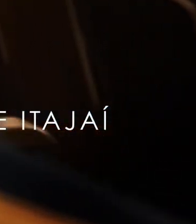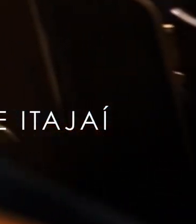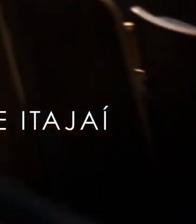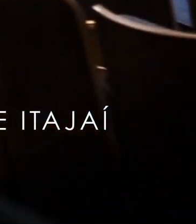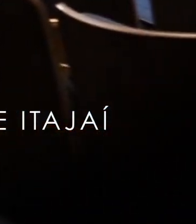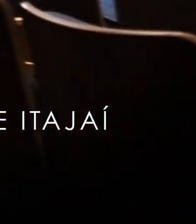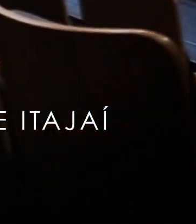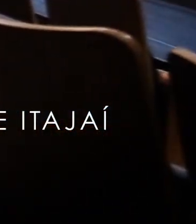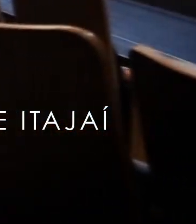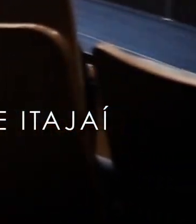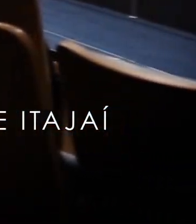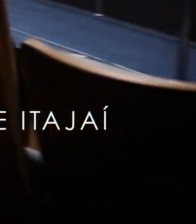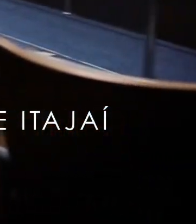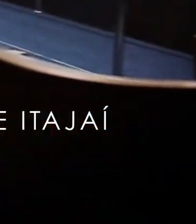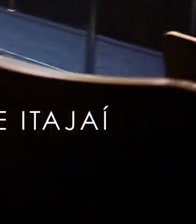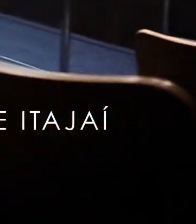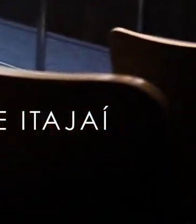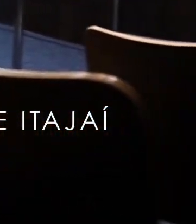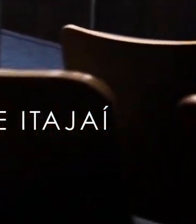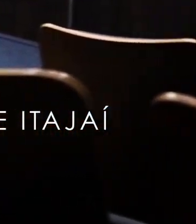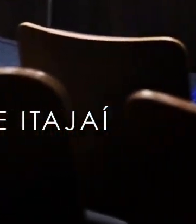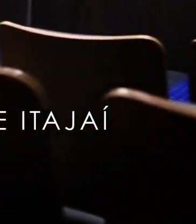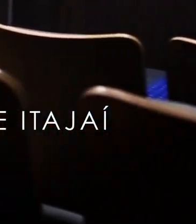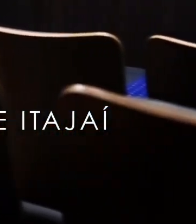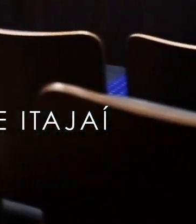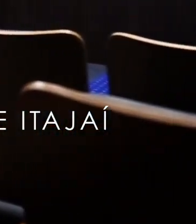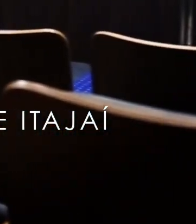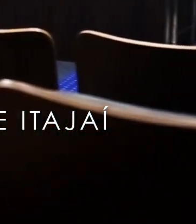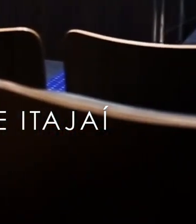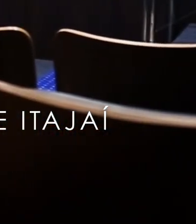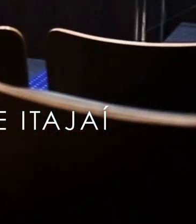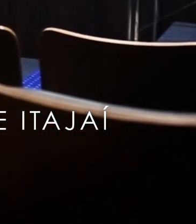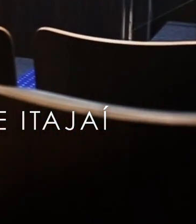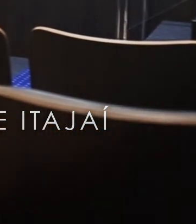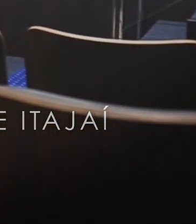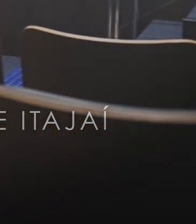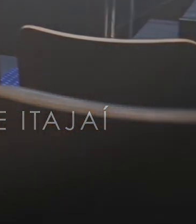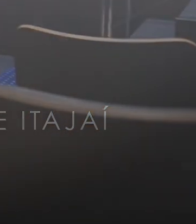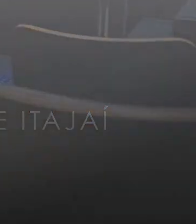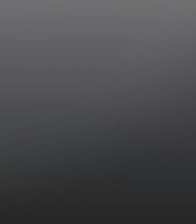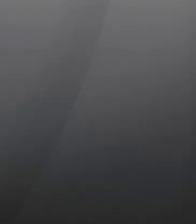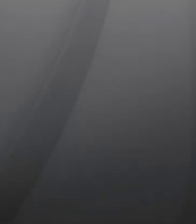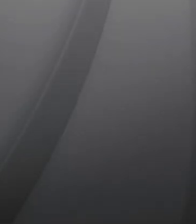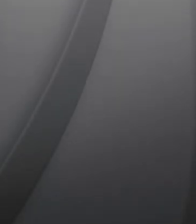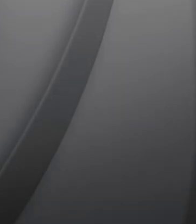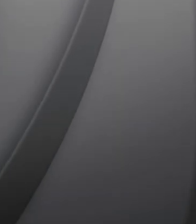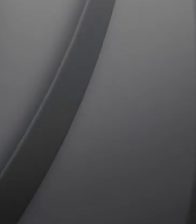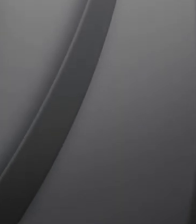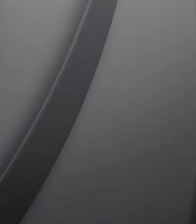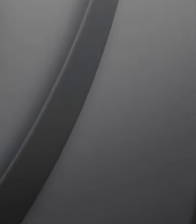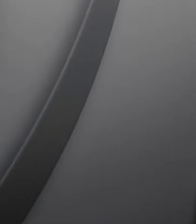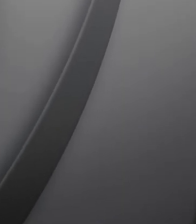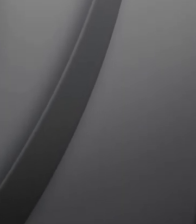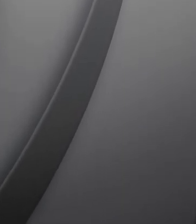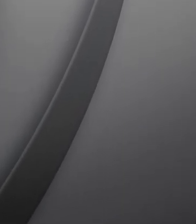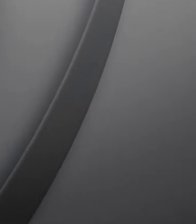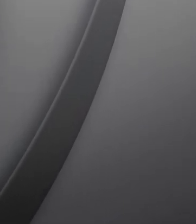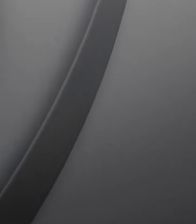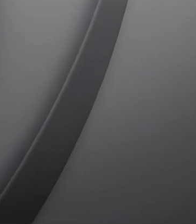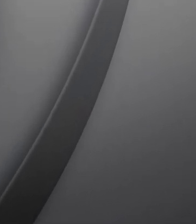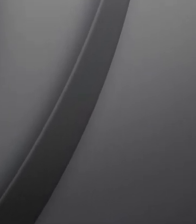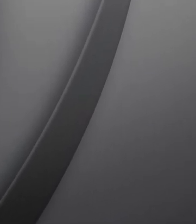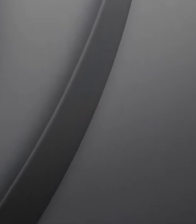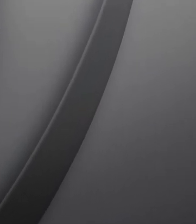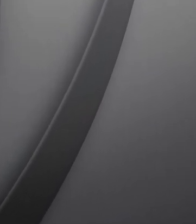volta Fique por dentro do que acontece na Câmara de Vereadores de Itajaí inscreva-se no